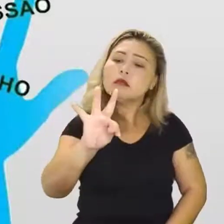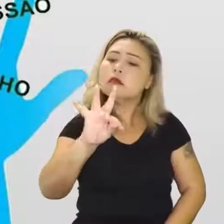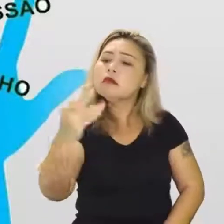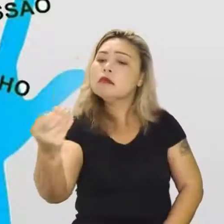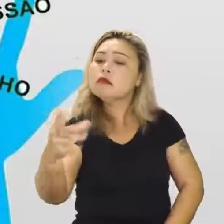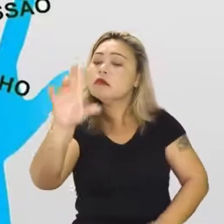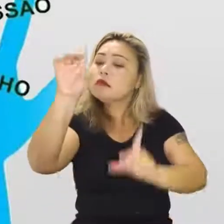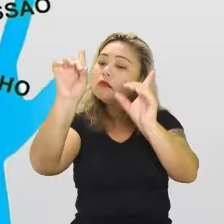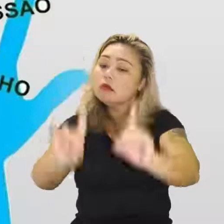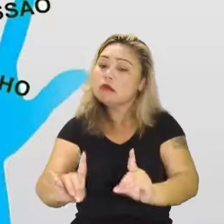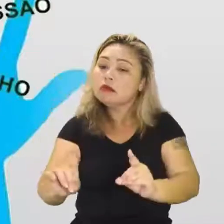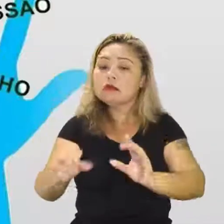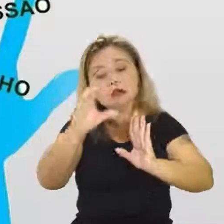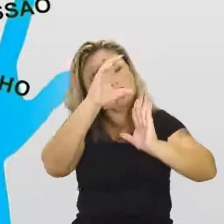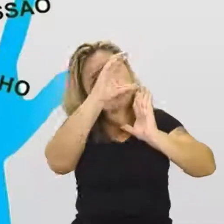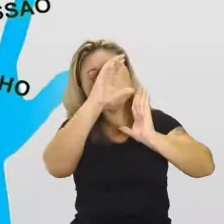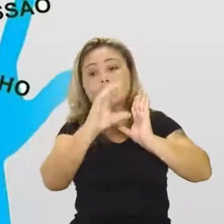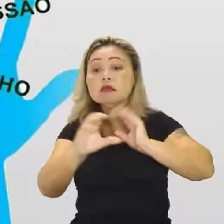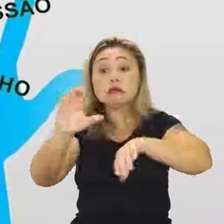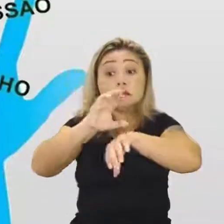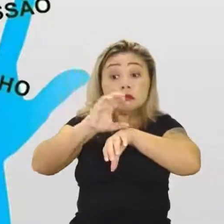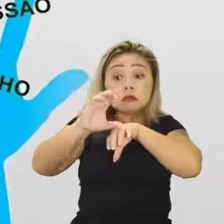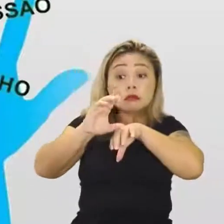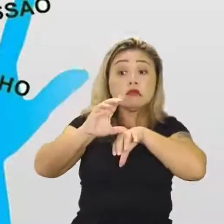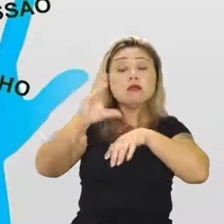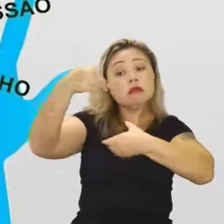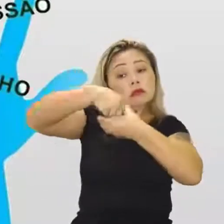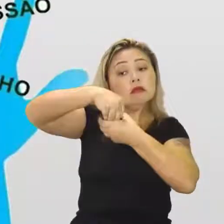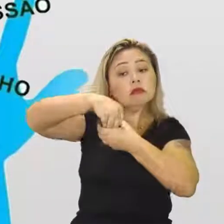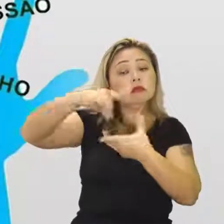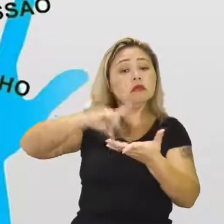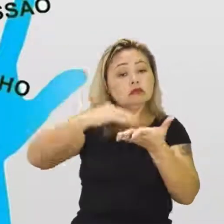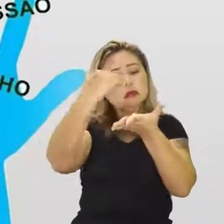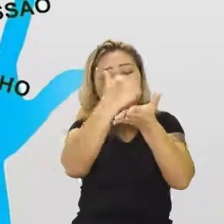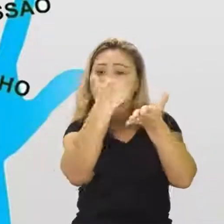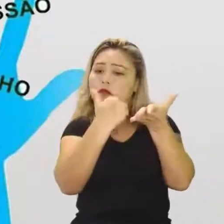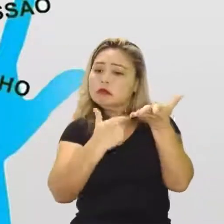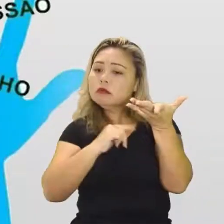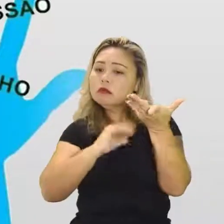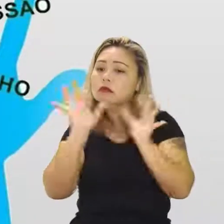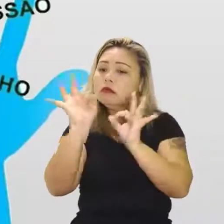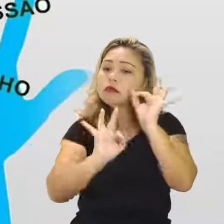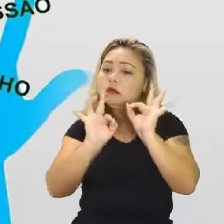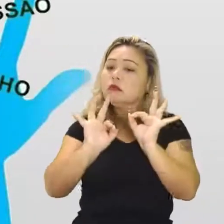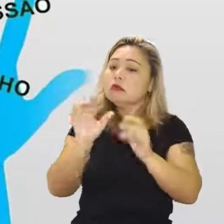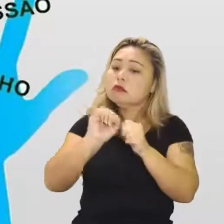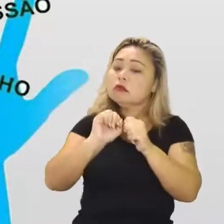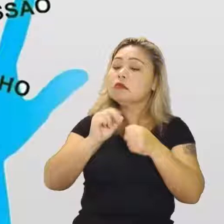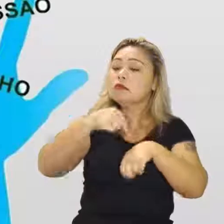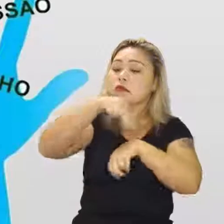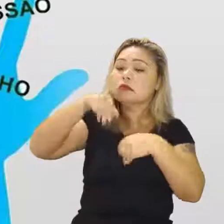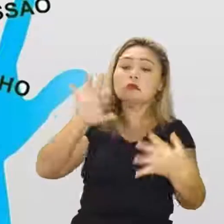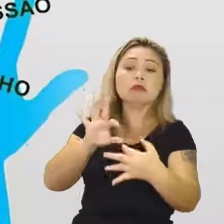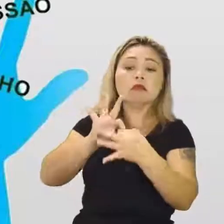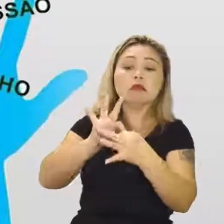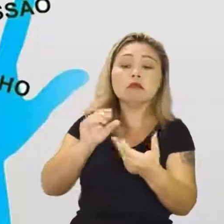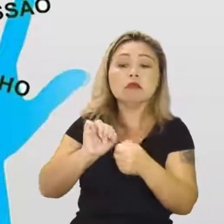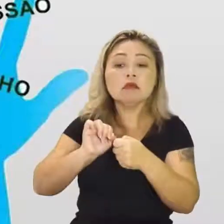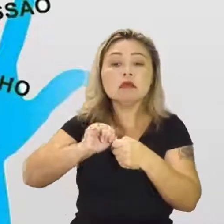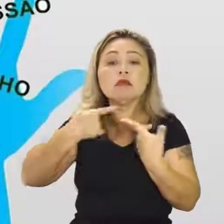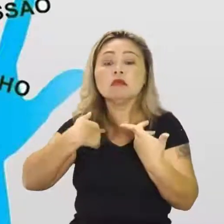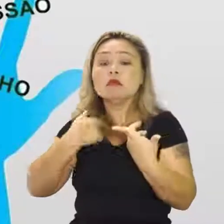esses direitos que a Constituição nos traz. A Organização das Nações Unidas, ela traz o